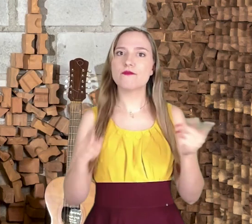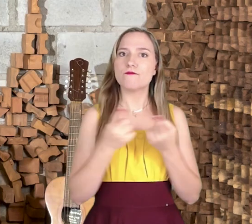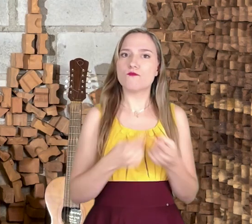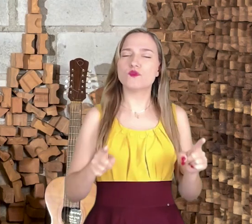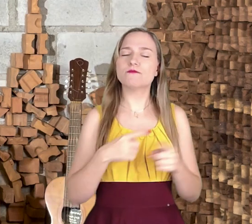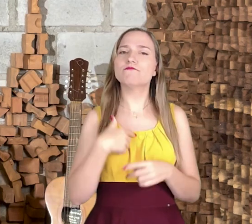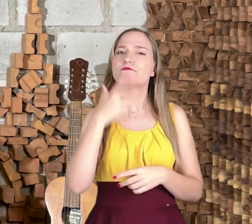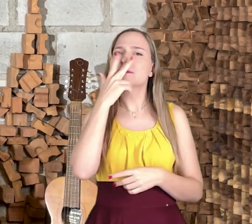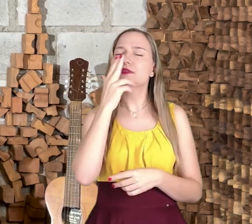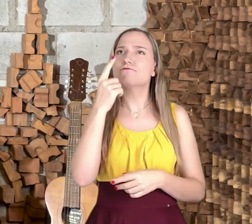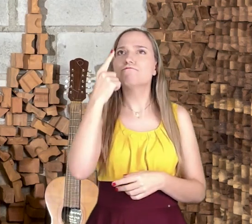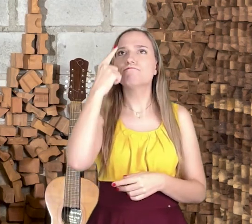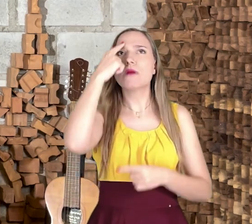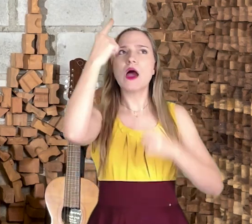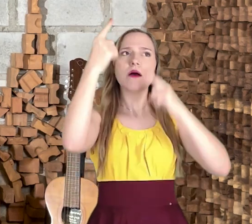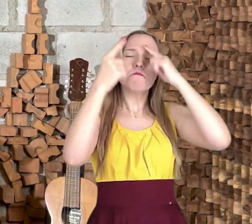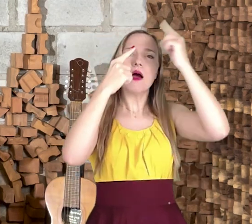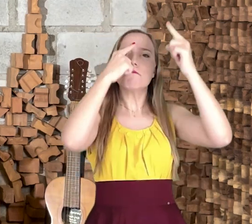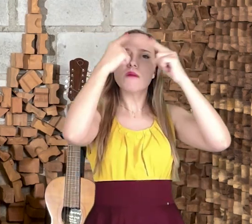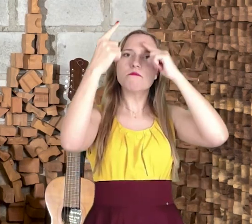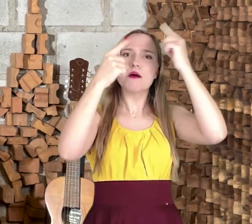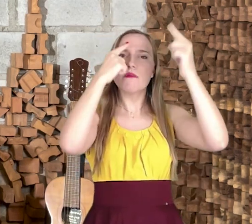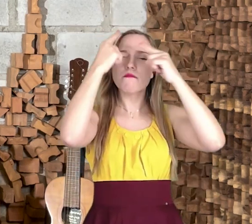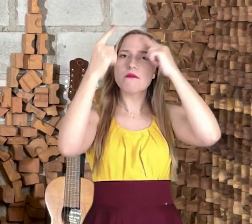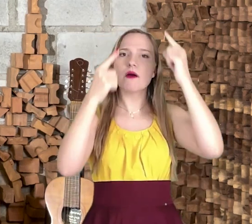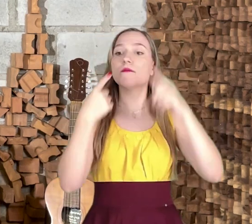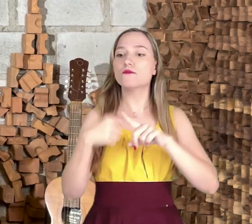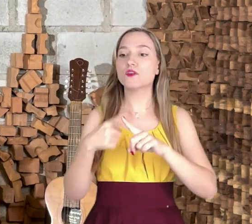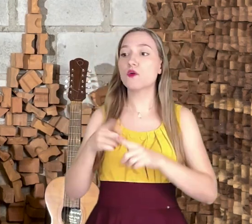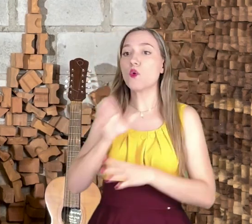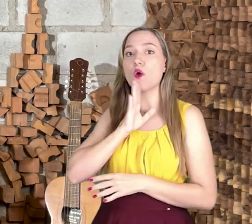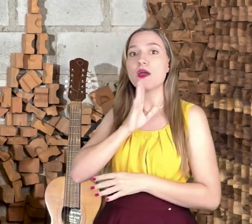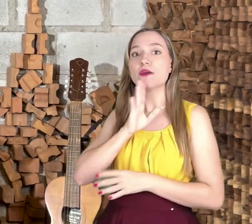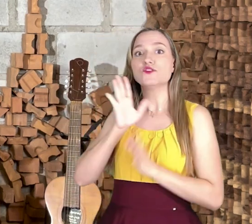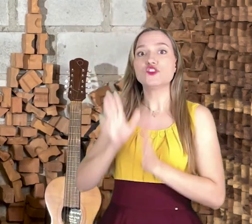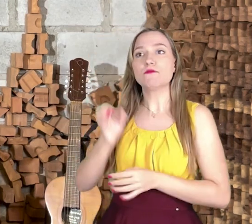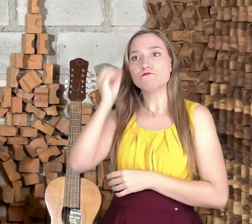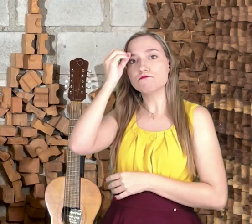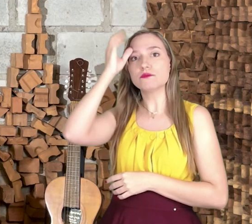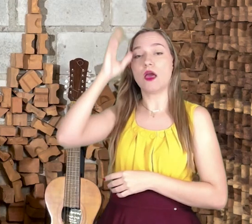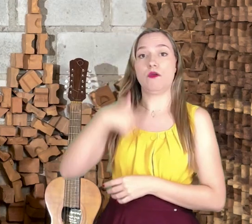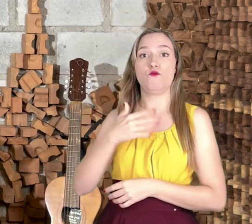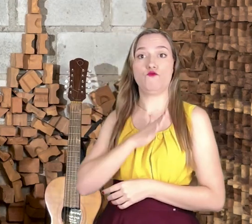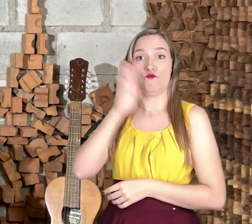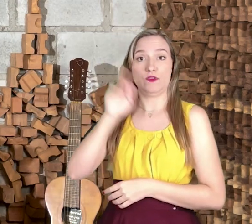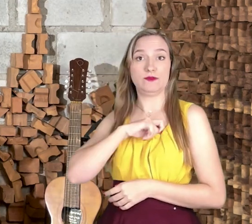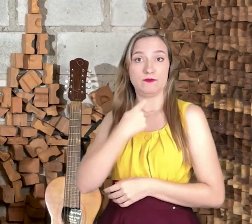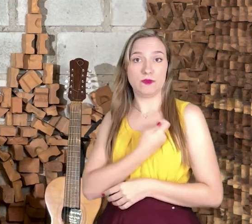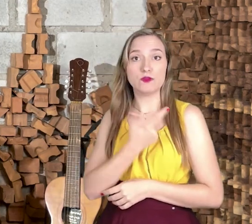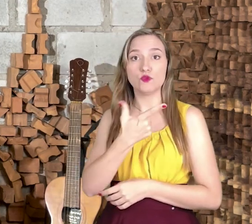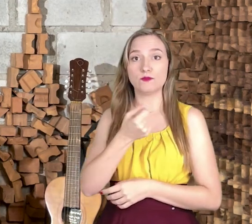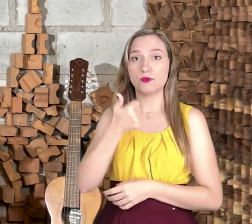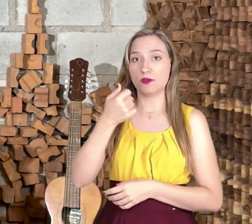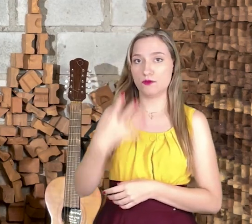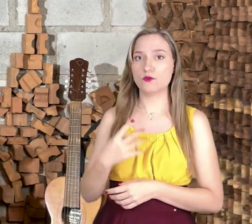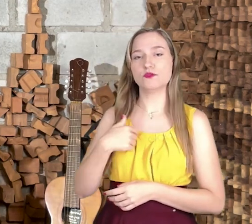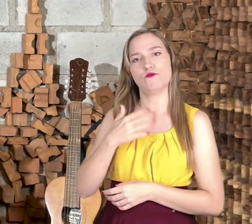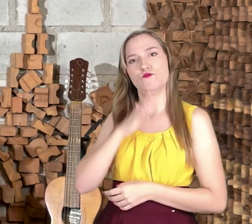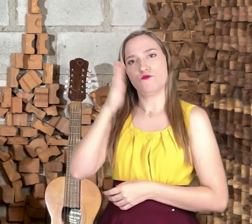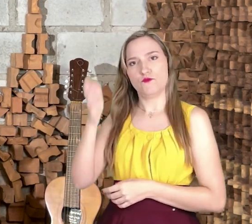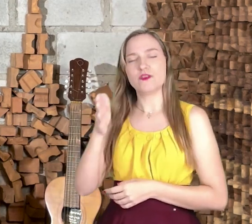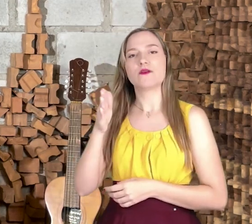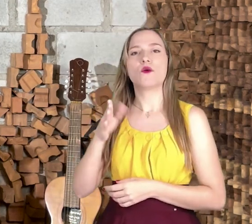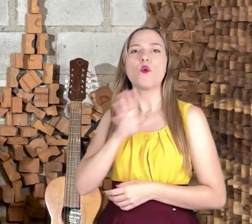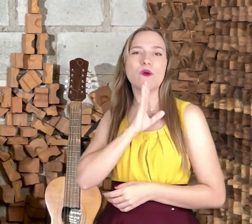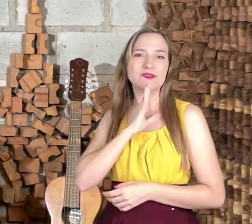ensinou a tocar. Eu fui teorizar o meu conhecimento somente depois que eu voltei da Espanha. Eu fui para a Espanha em 2014, conheci a minha filha, que nasceu lá. Eu